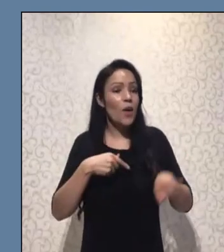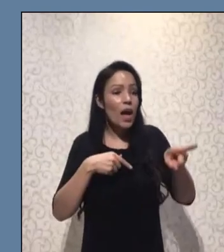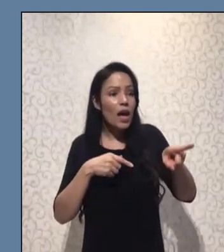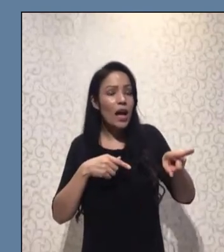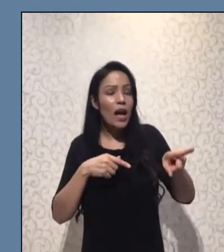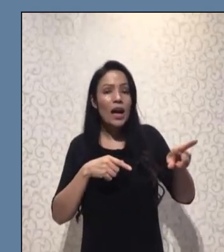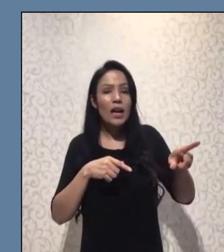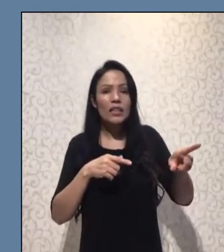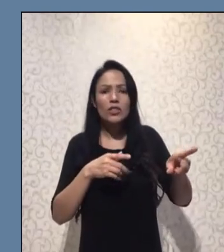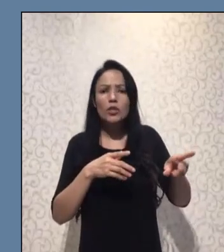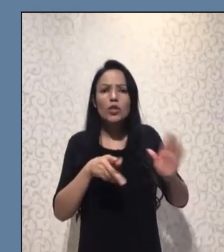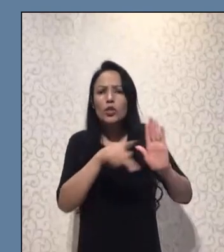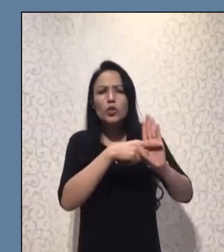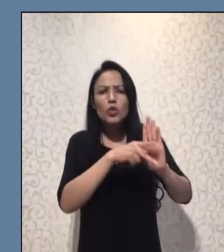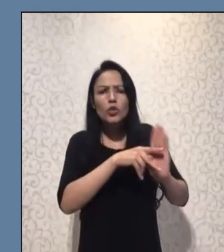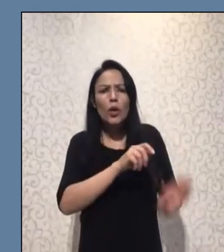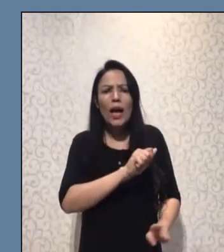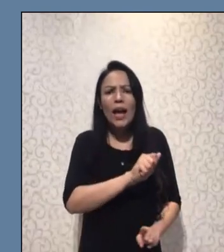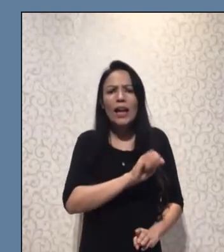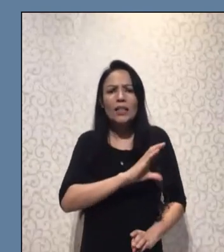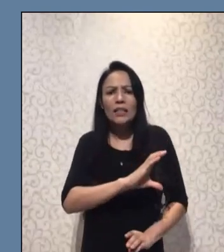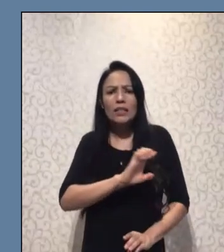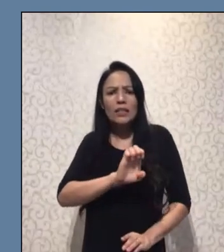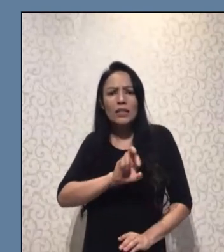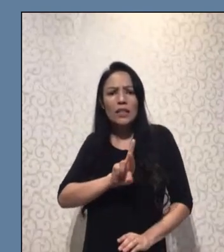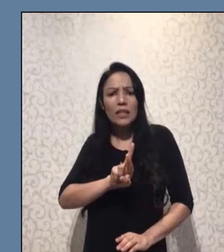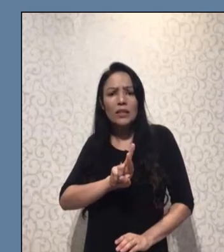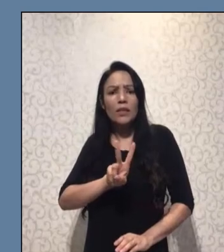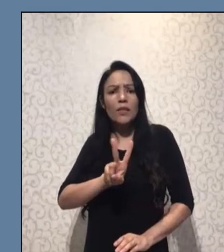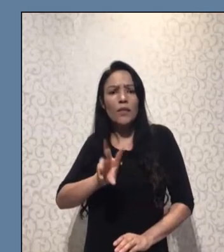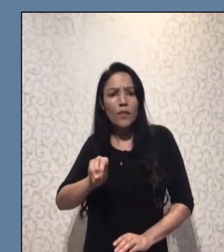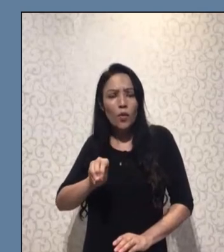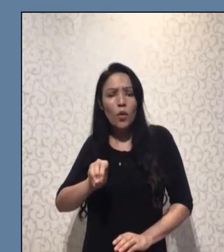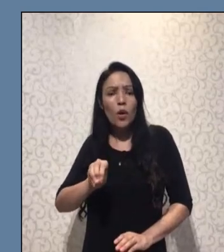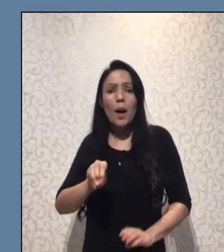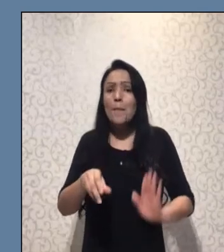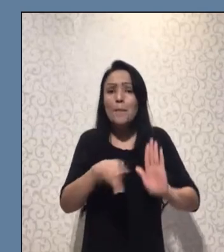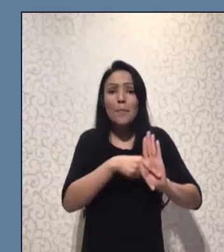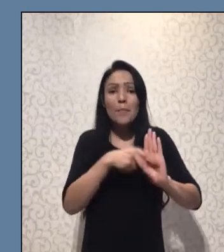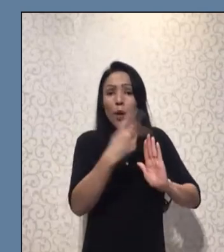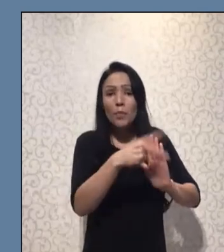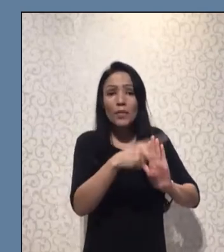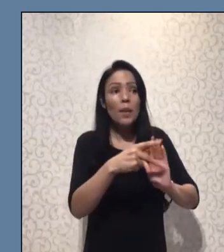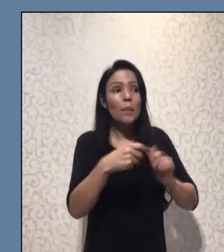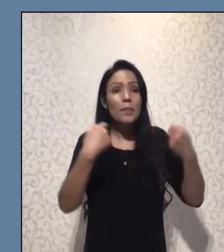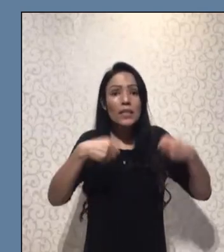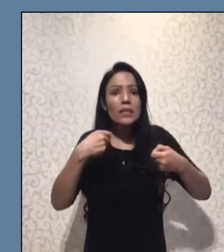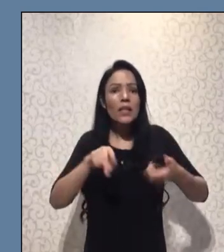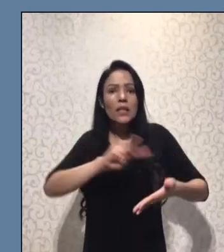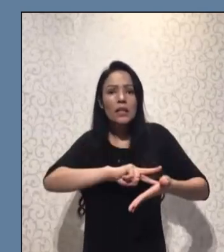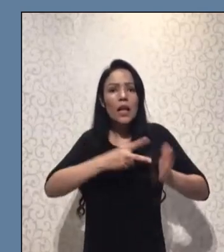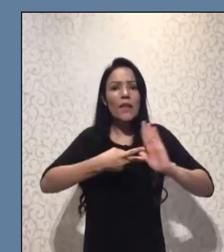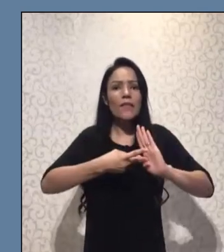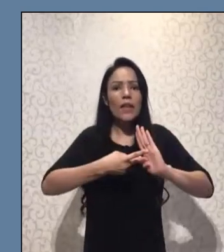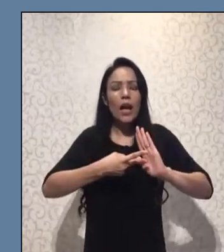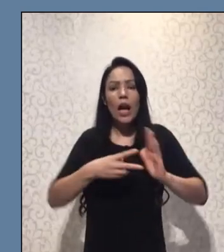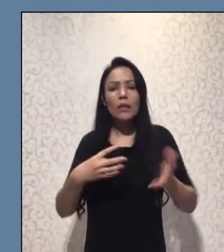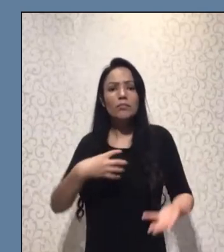a partir dele próprio? Então, como eu discuto a questão da arte produzida